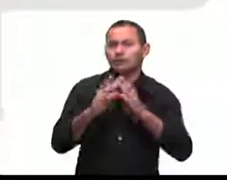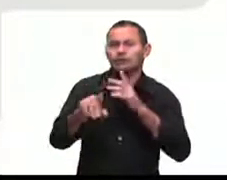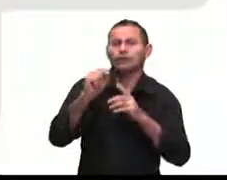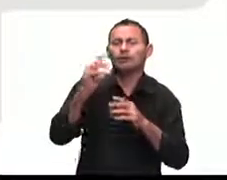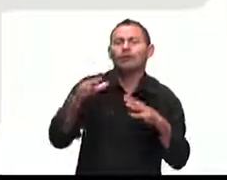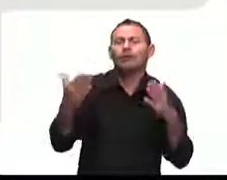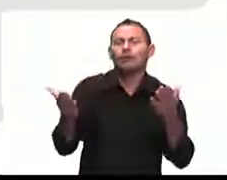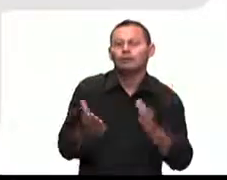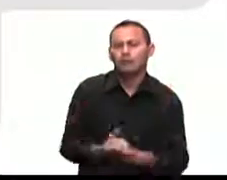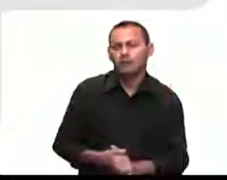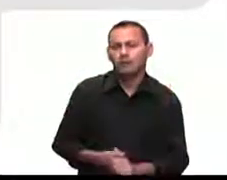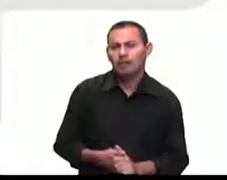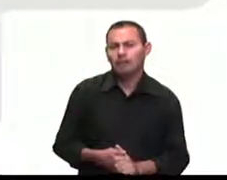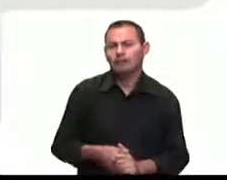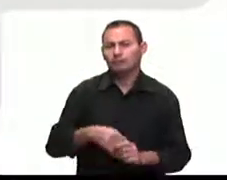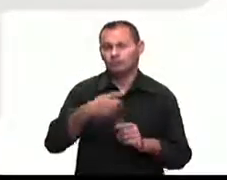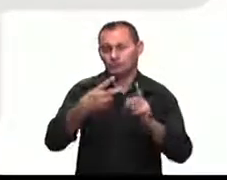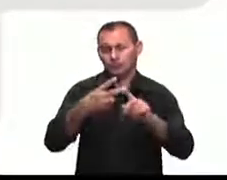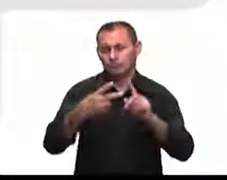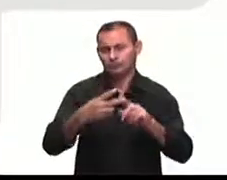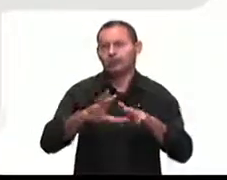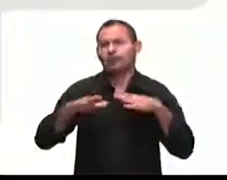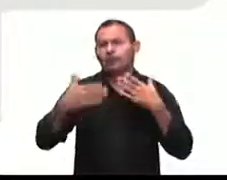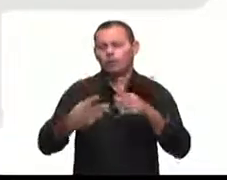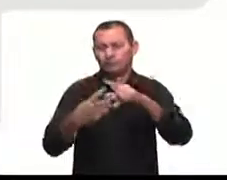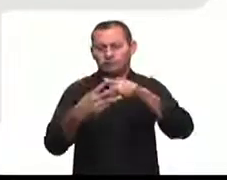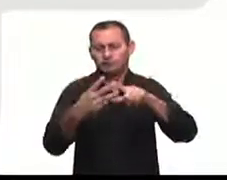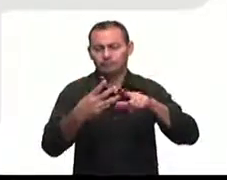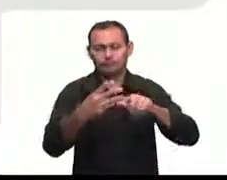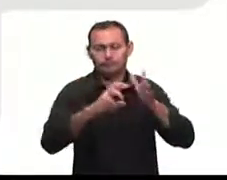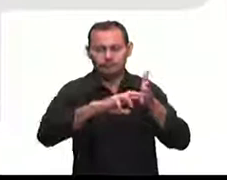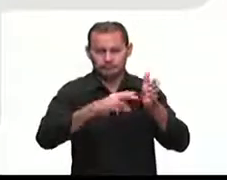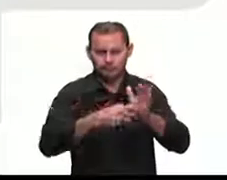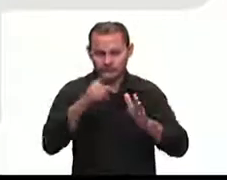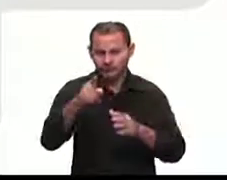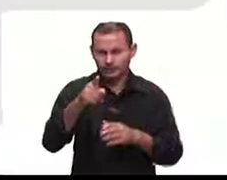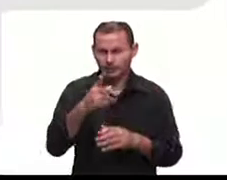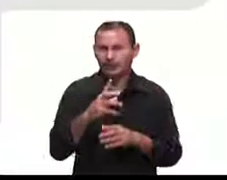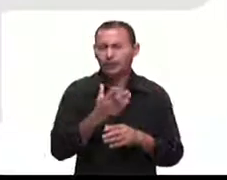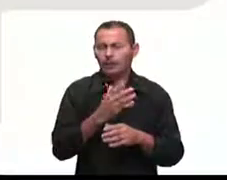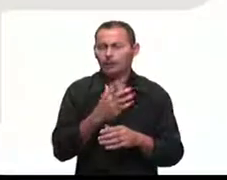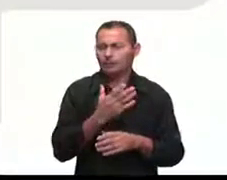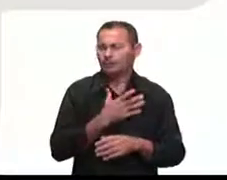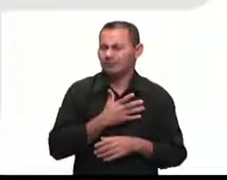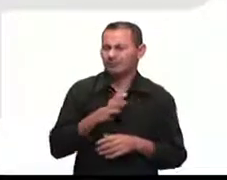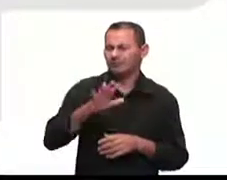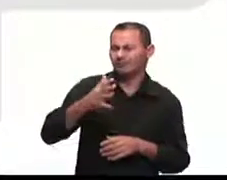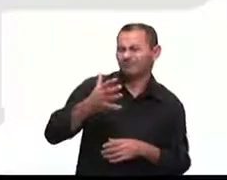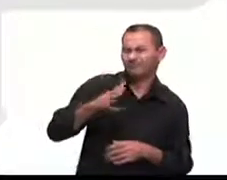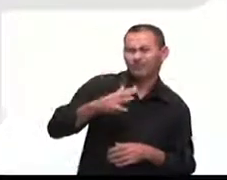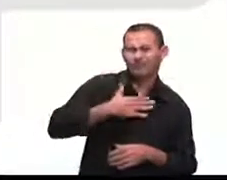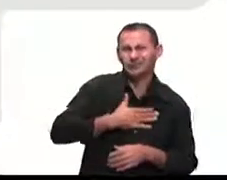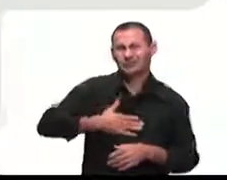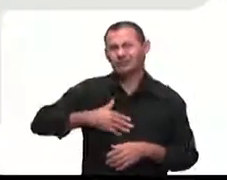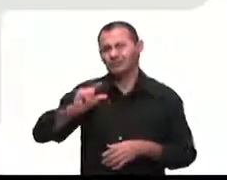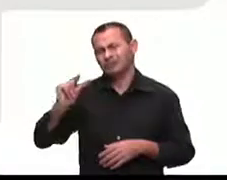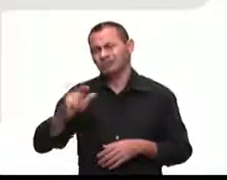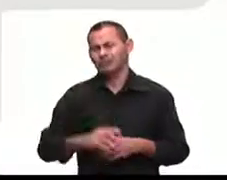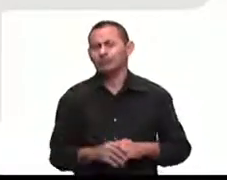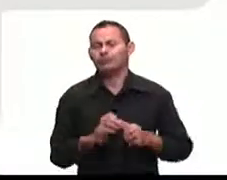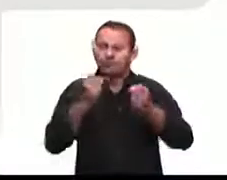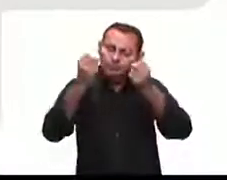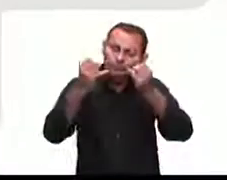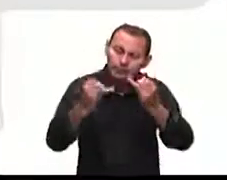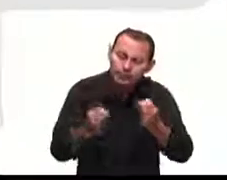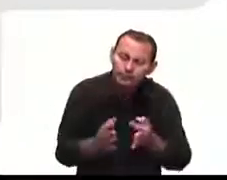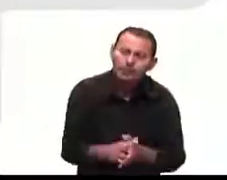escolha. 2. Qual dos três conceitos você menos gostou? Explique o motivo